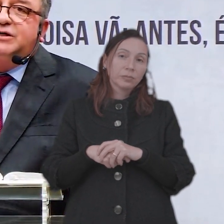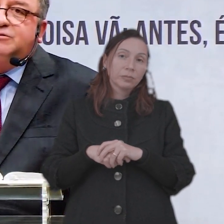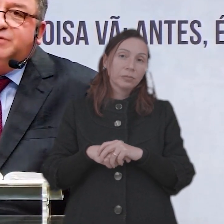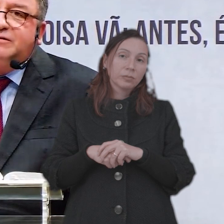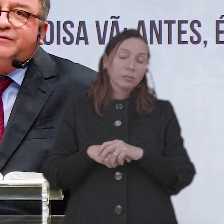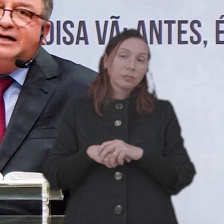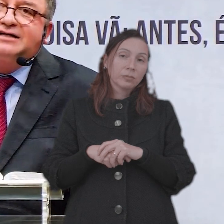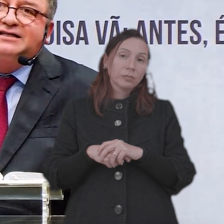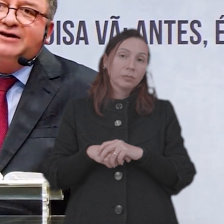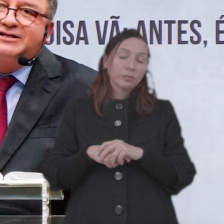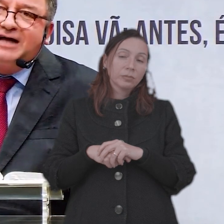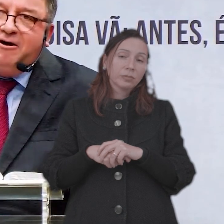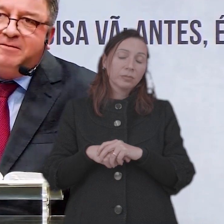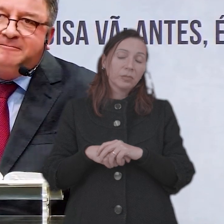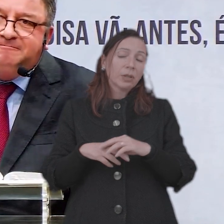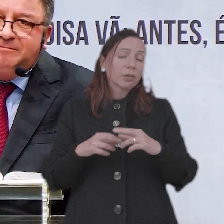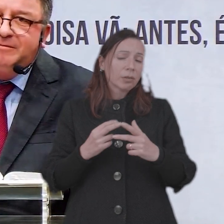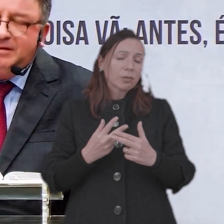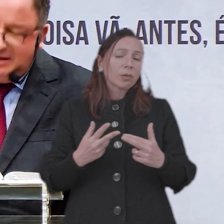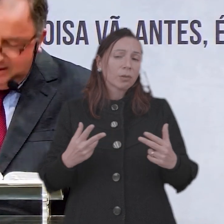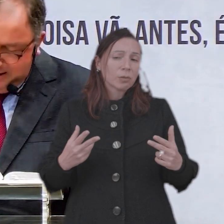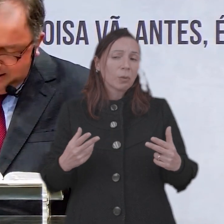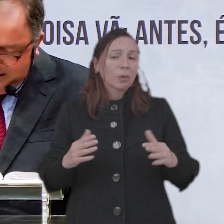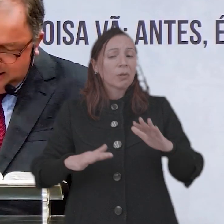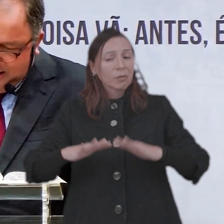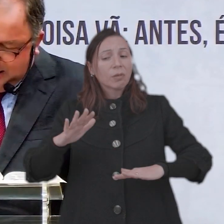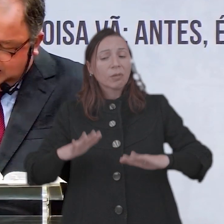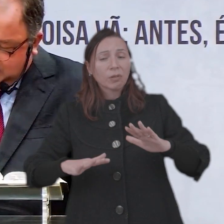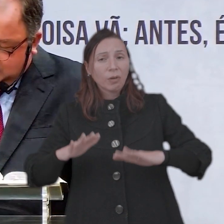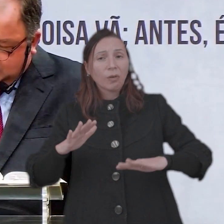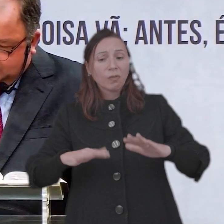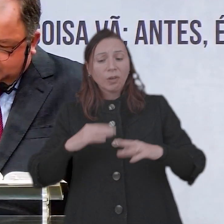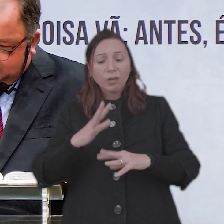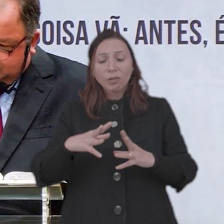que tudo isso pode enfraquecer a nossa alma.